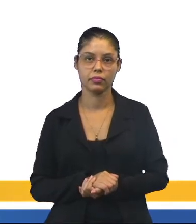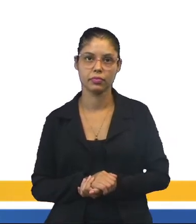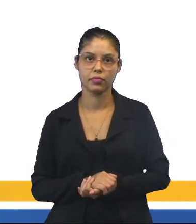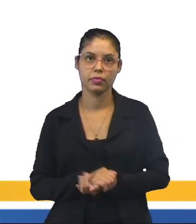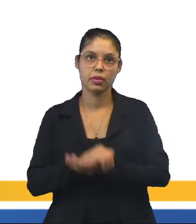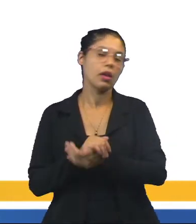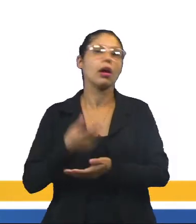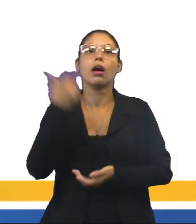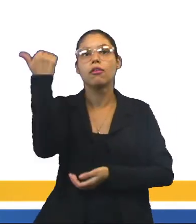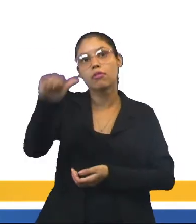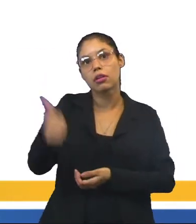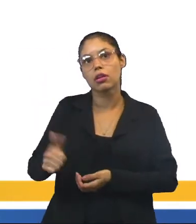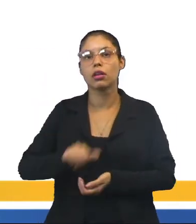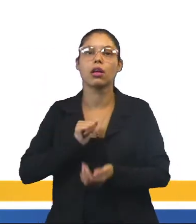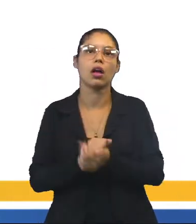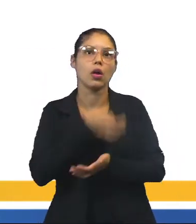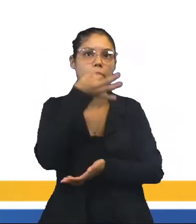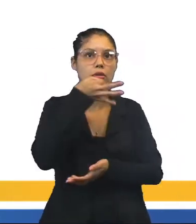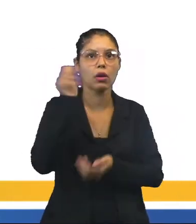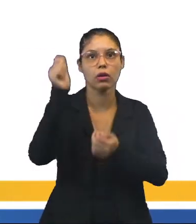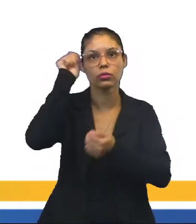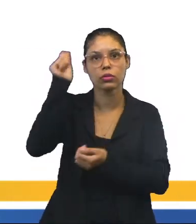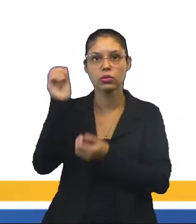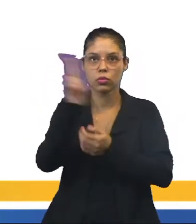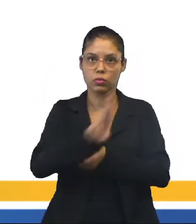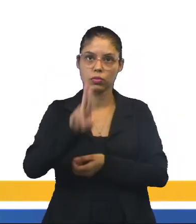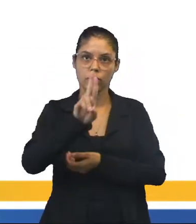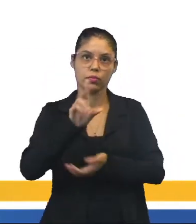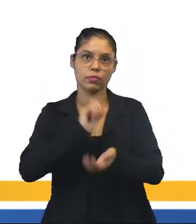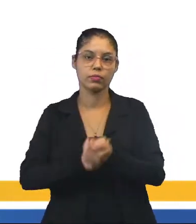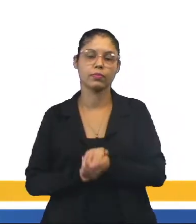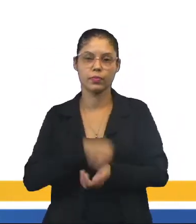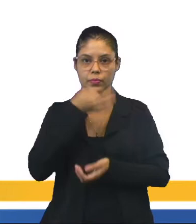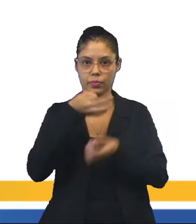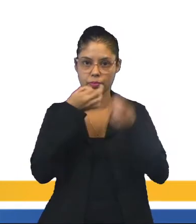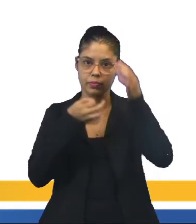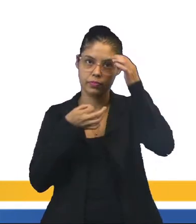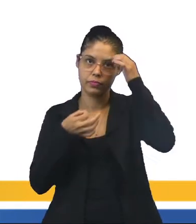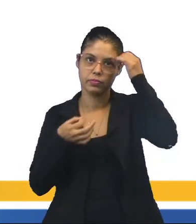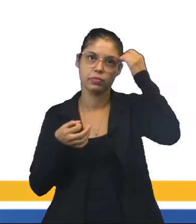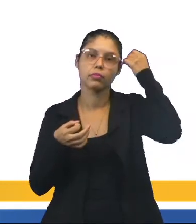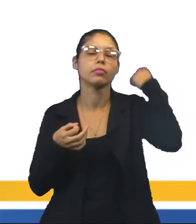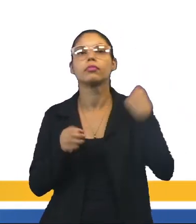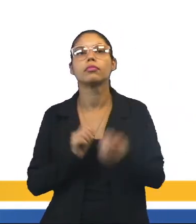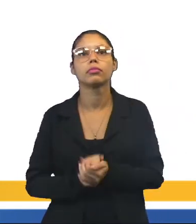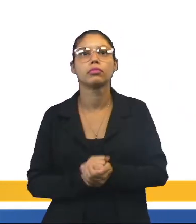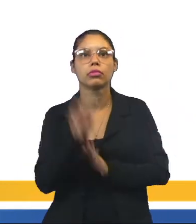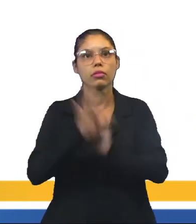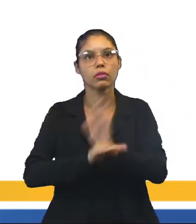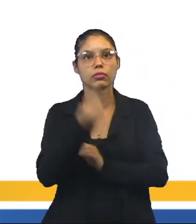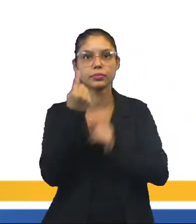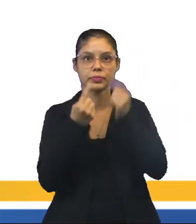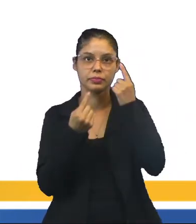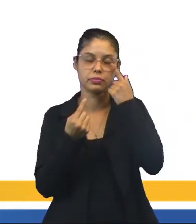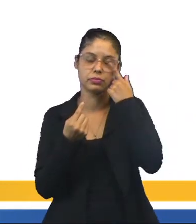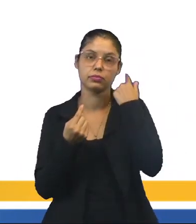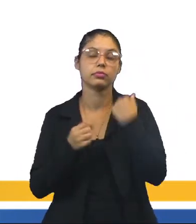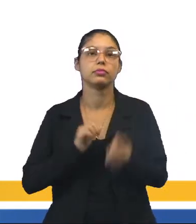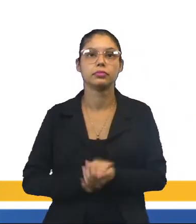Para validar sua opinião, os autores utilizam alguns argumentos. Quais são eles? No texto 1, primeiro argumento que ele